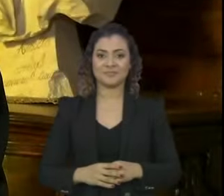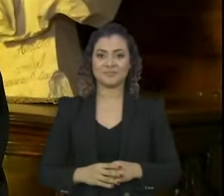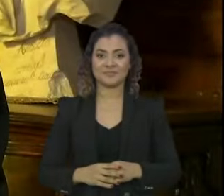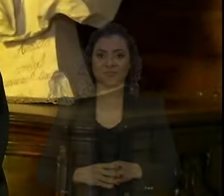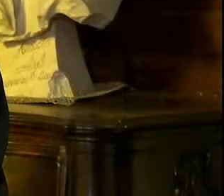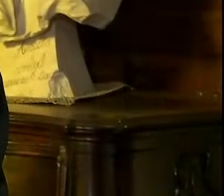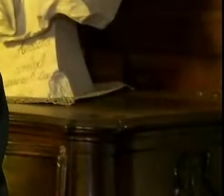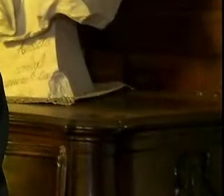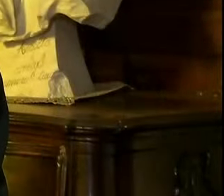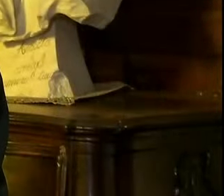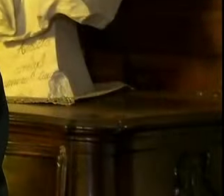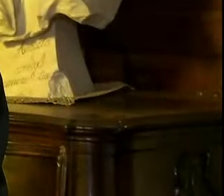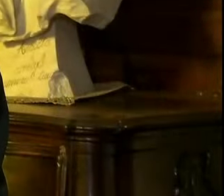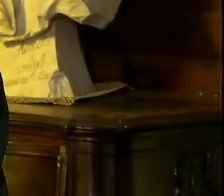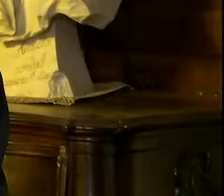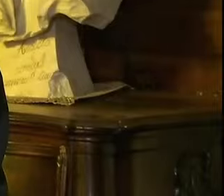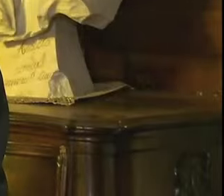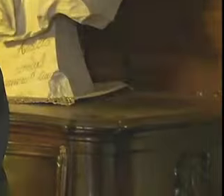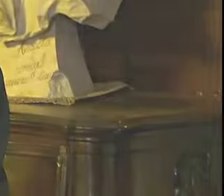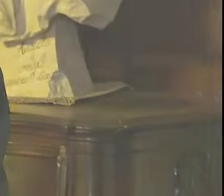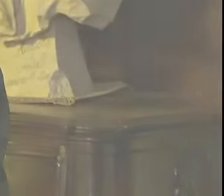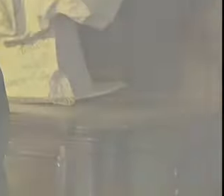e E